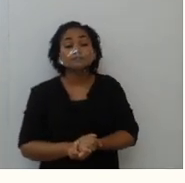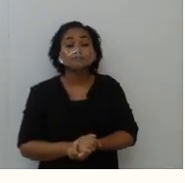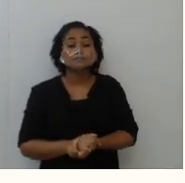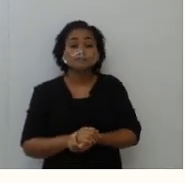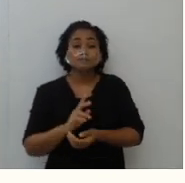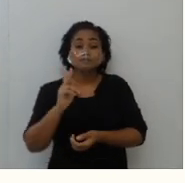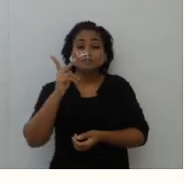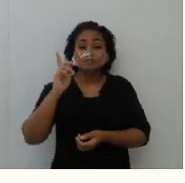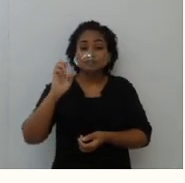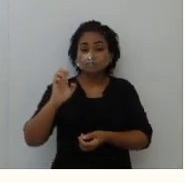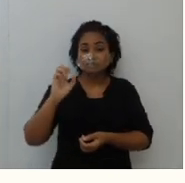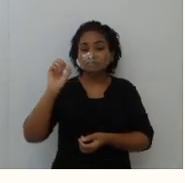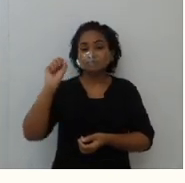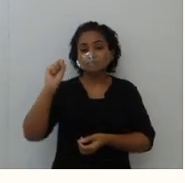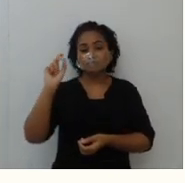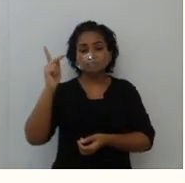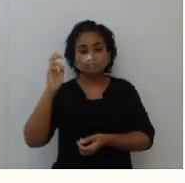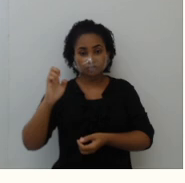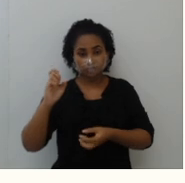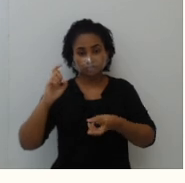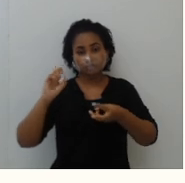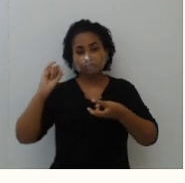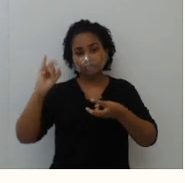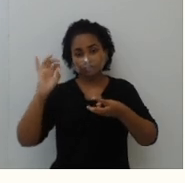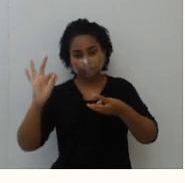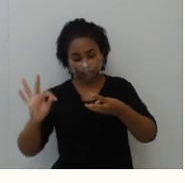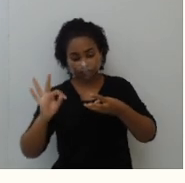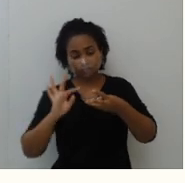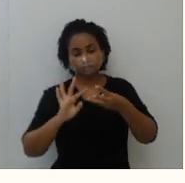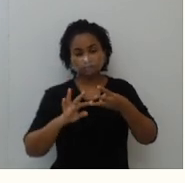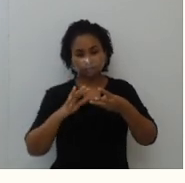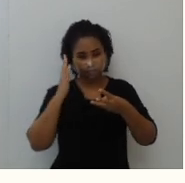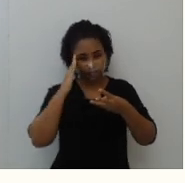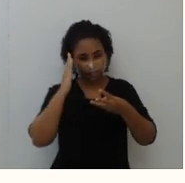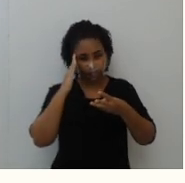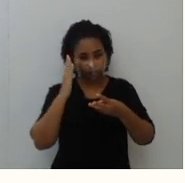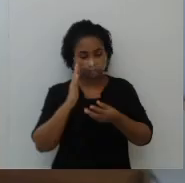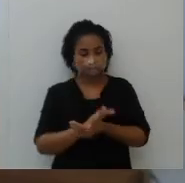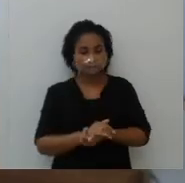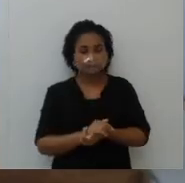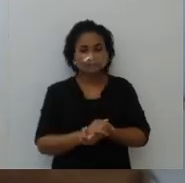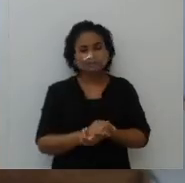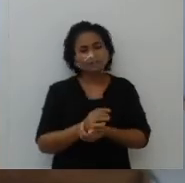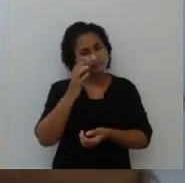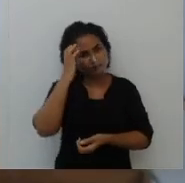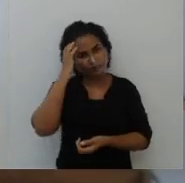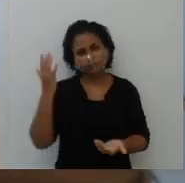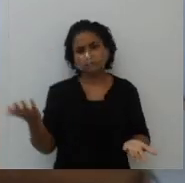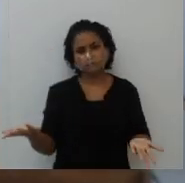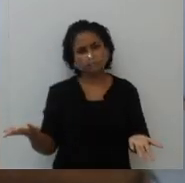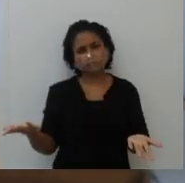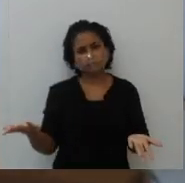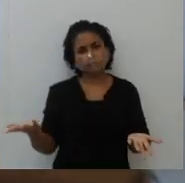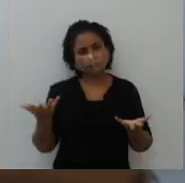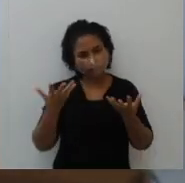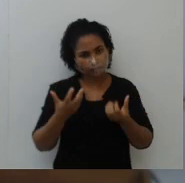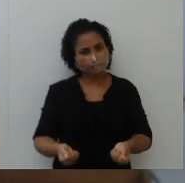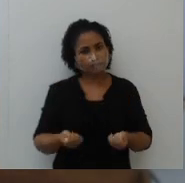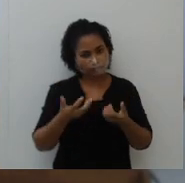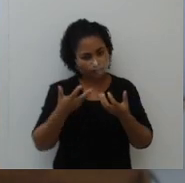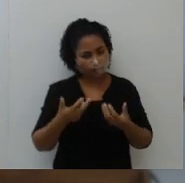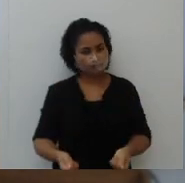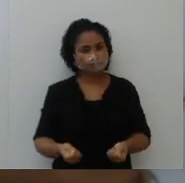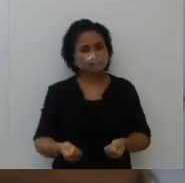it vai para o verbo auxiliar. Então, vai ficar doesn't. O restante vai ficar don't. Facinho, né, gente? Come on,